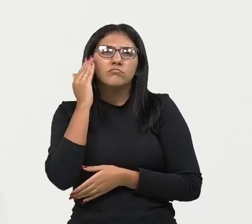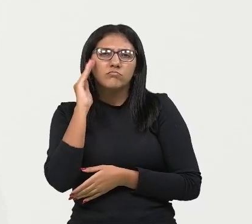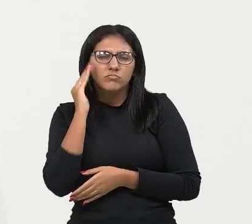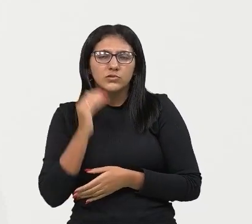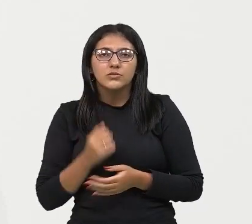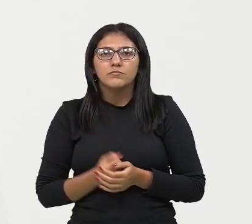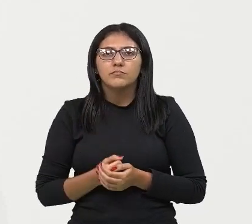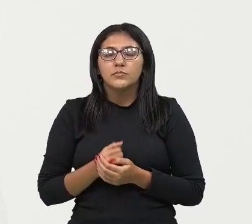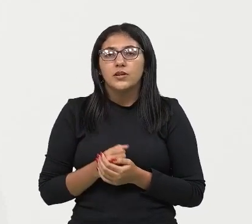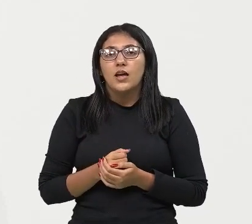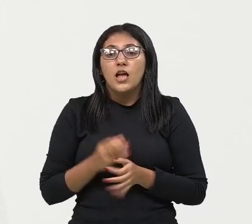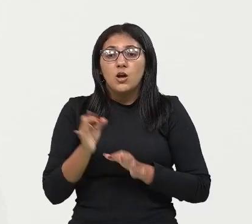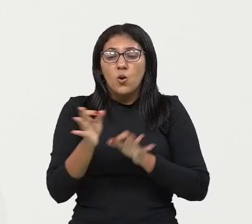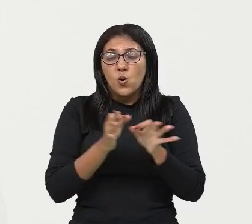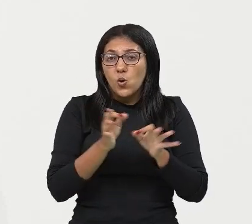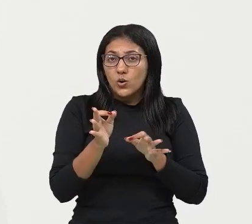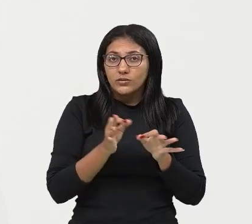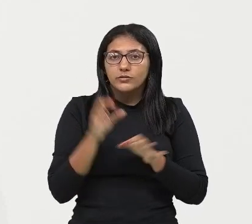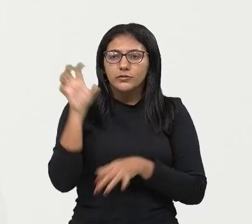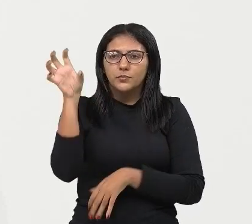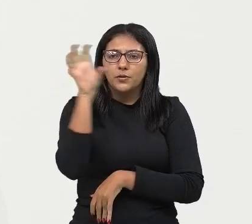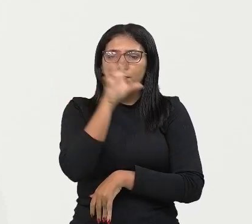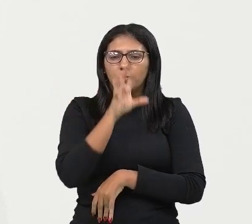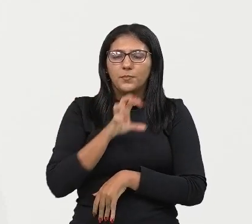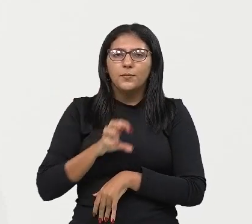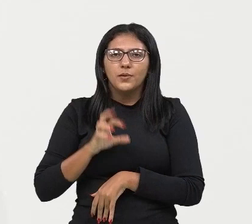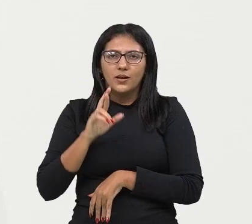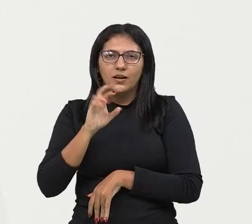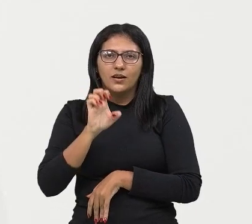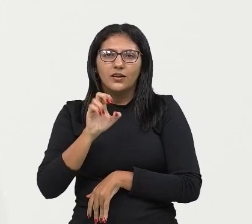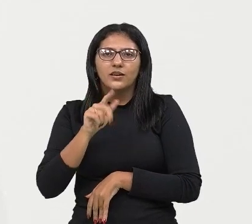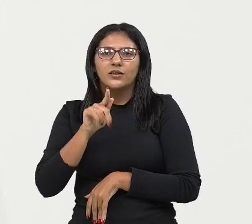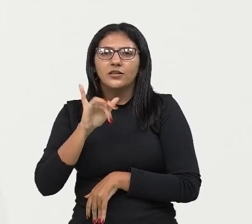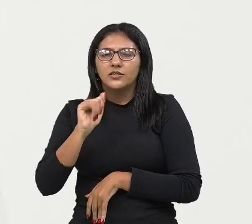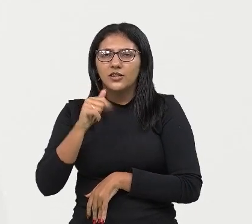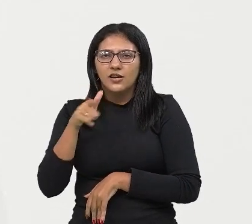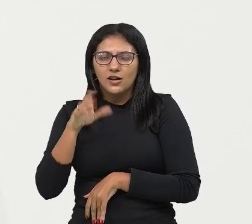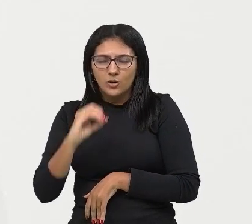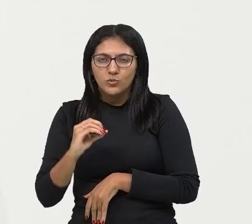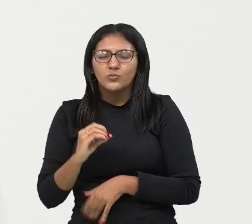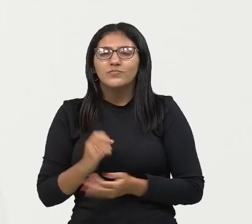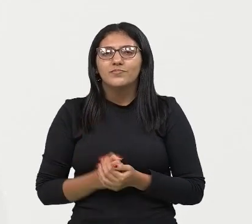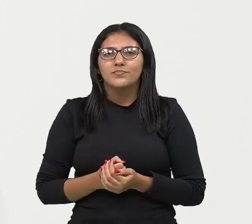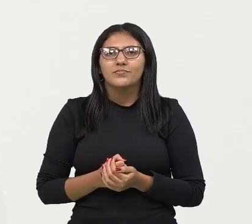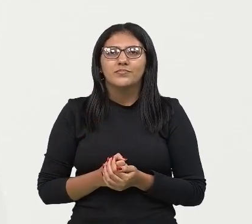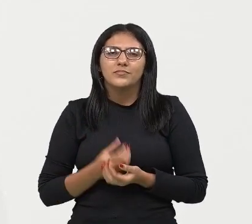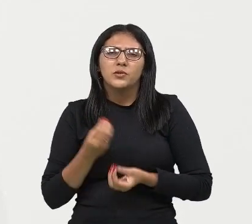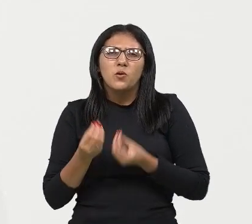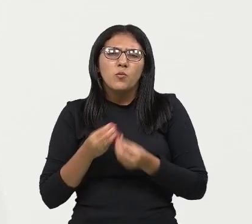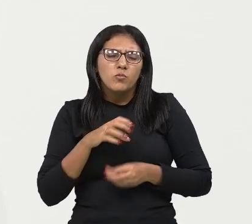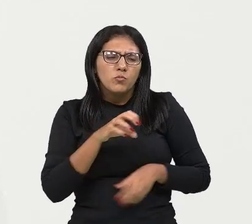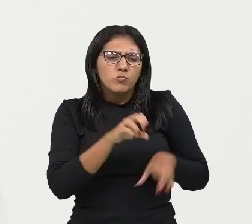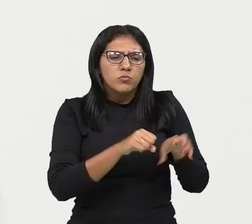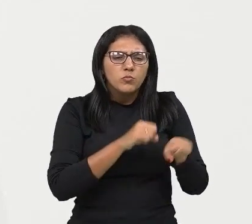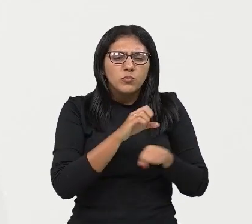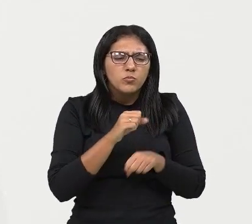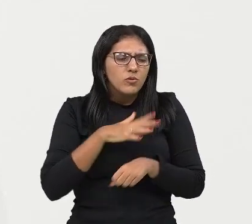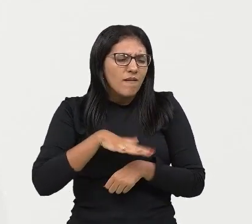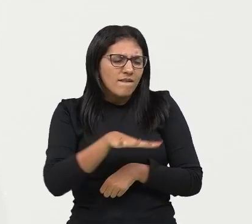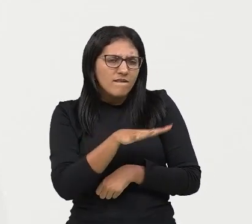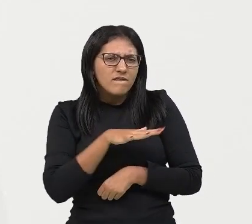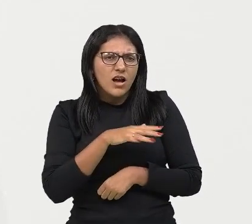a gente divide por regiões, né? Então, essa parte da exploração do